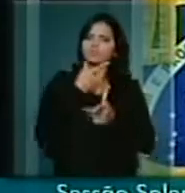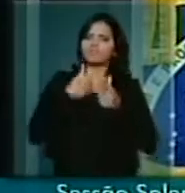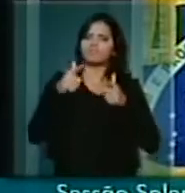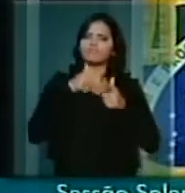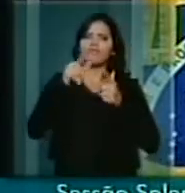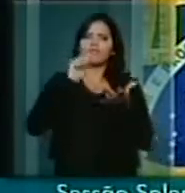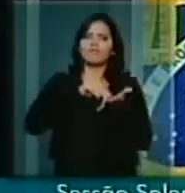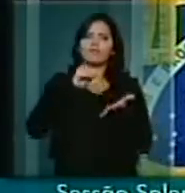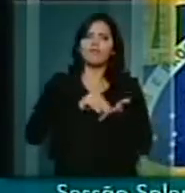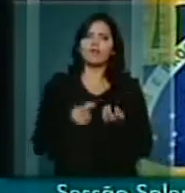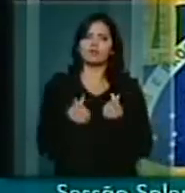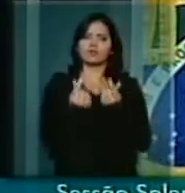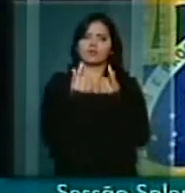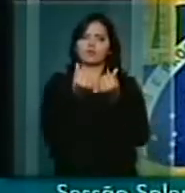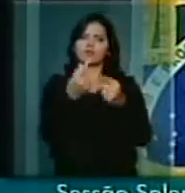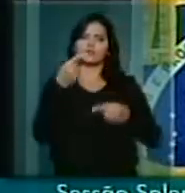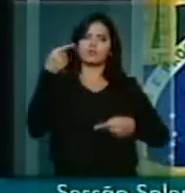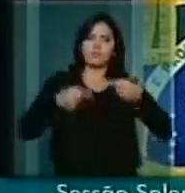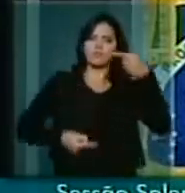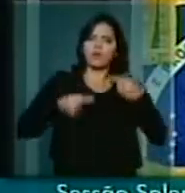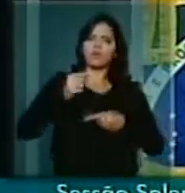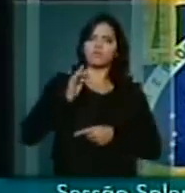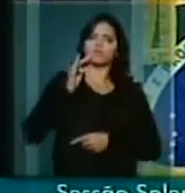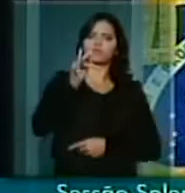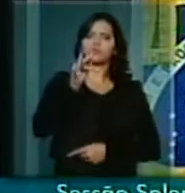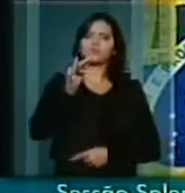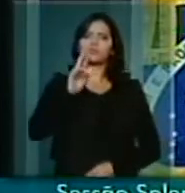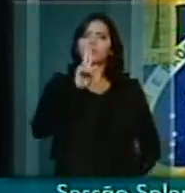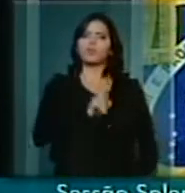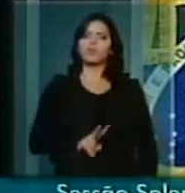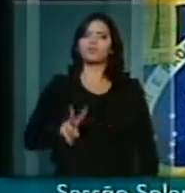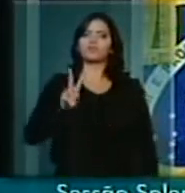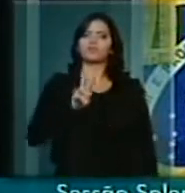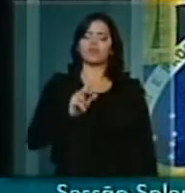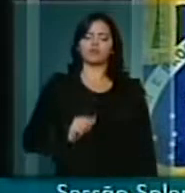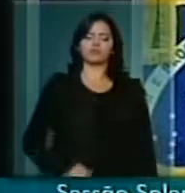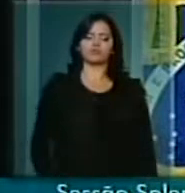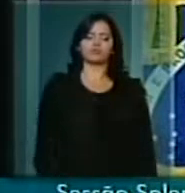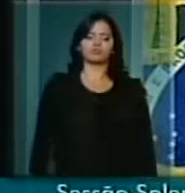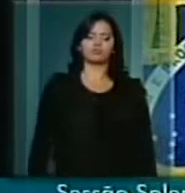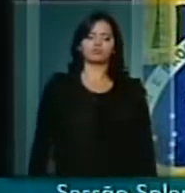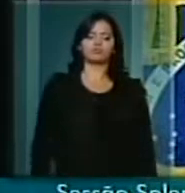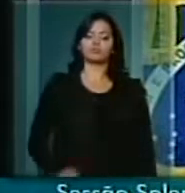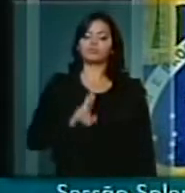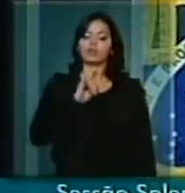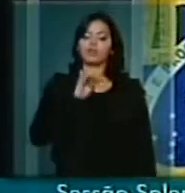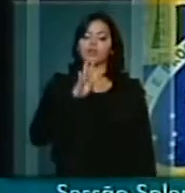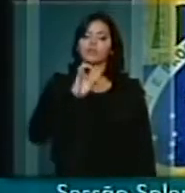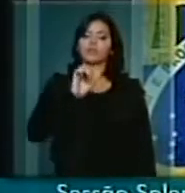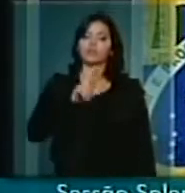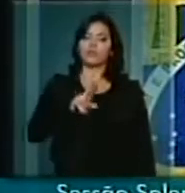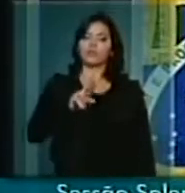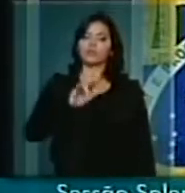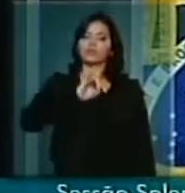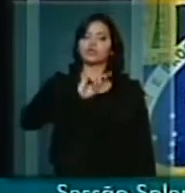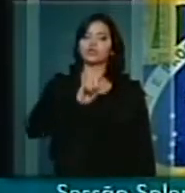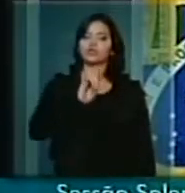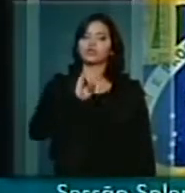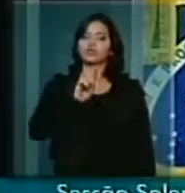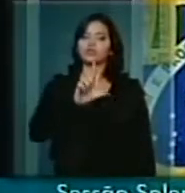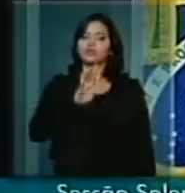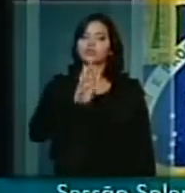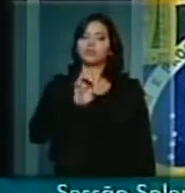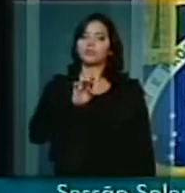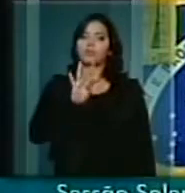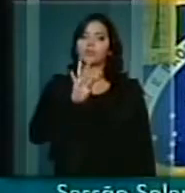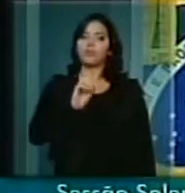falta de recursos, de verbas, de debate sobre o futuro da universidade, que o reitor eleito, Gilberto Benetti, concordou